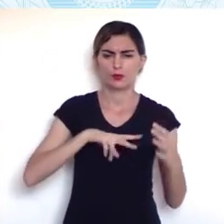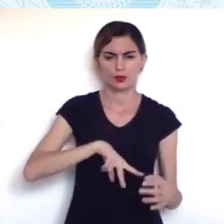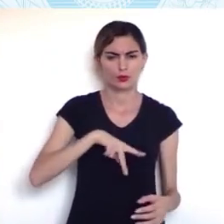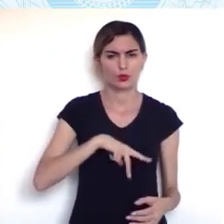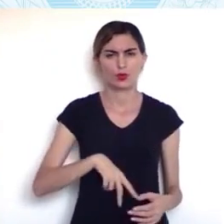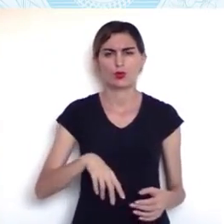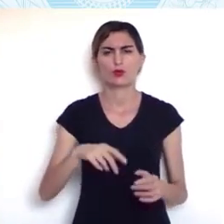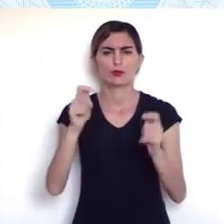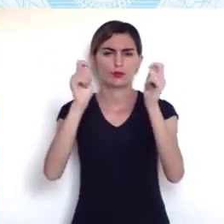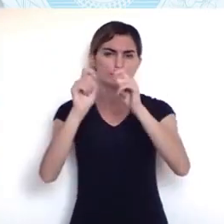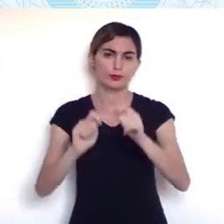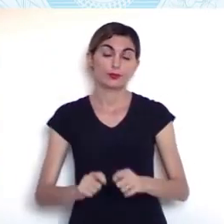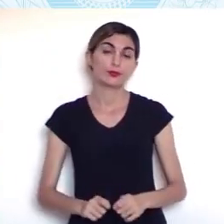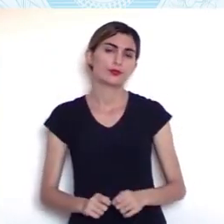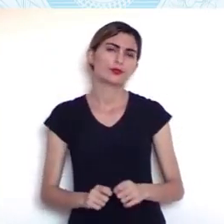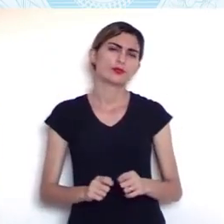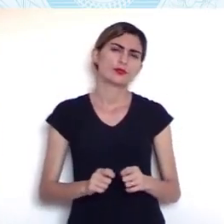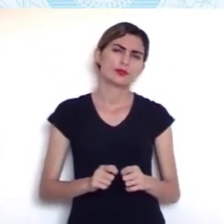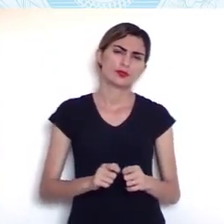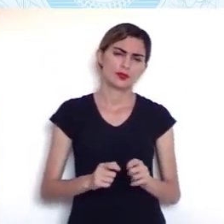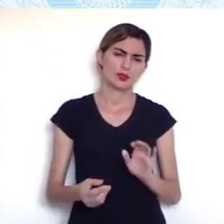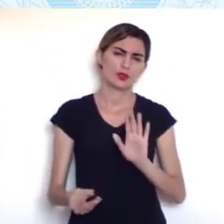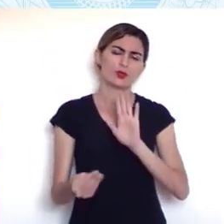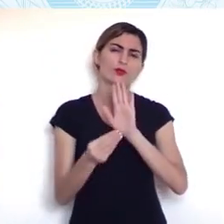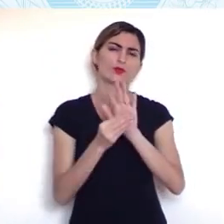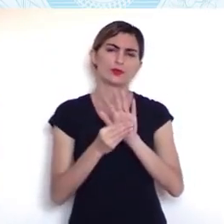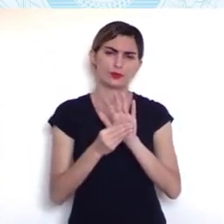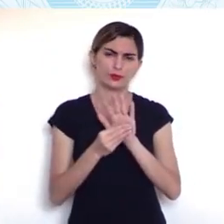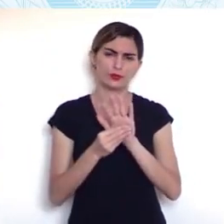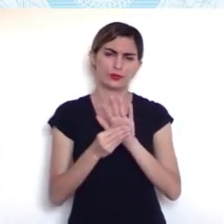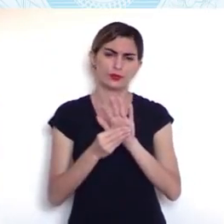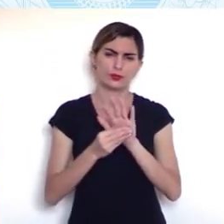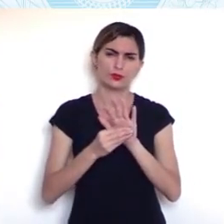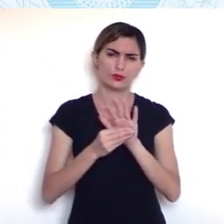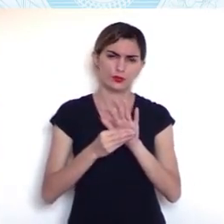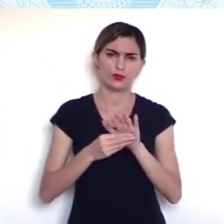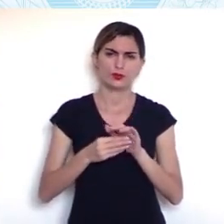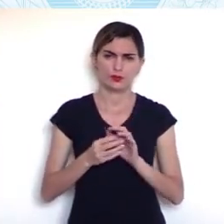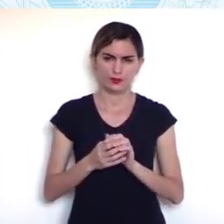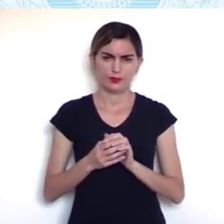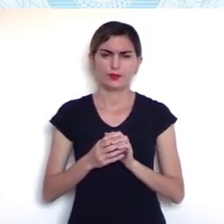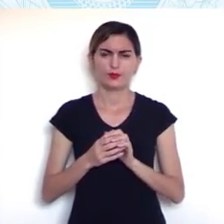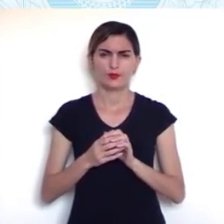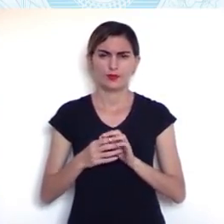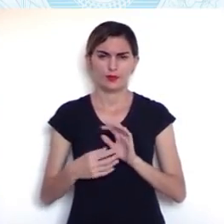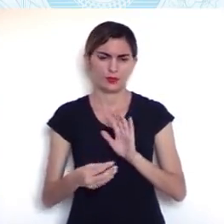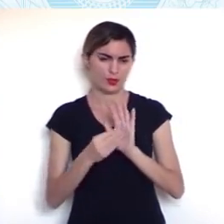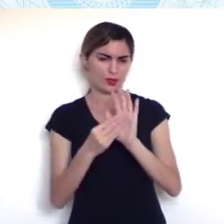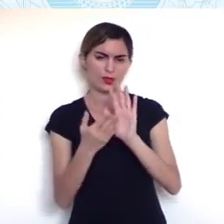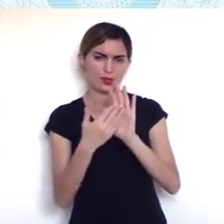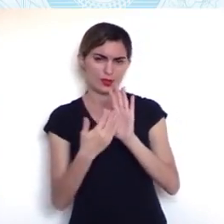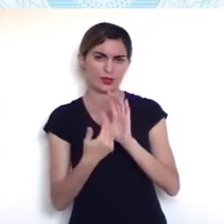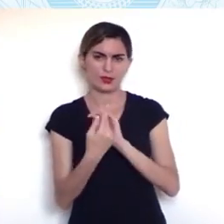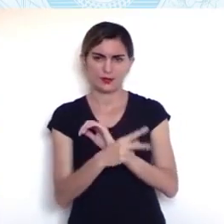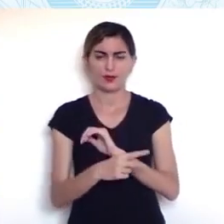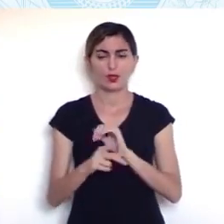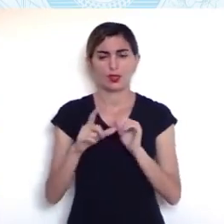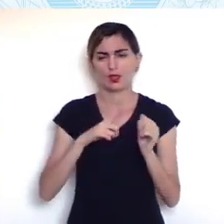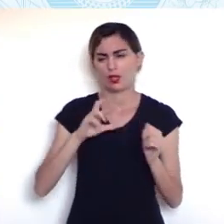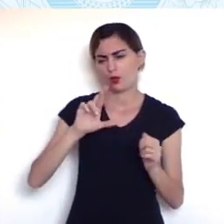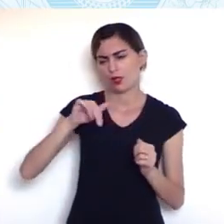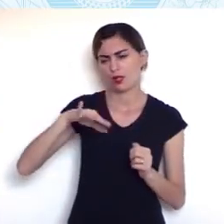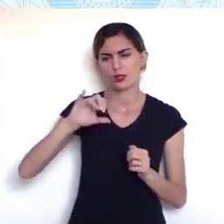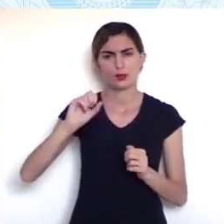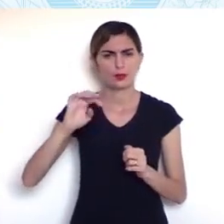obra intitulada Lusíadas. Aí vem o Renascimento científico. Aí é uma nova